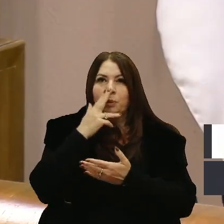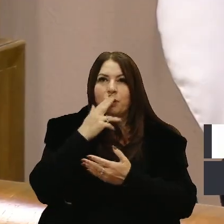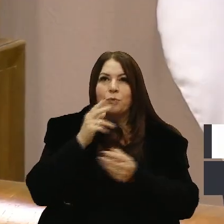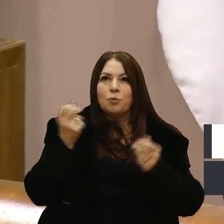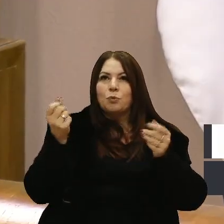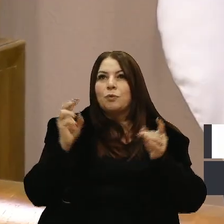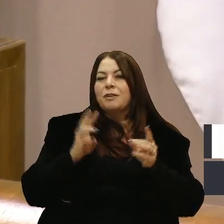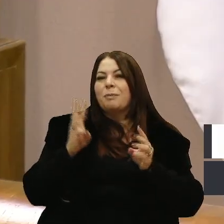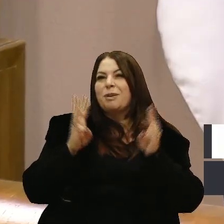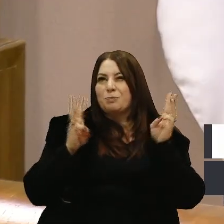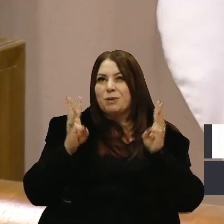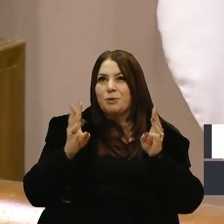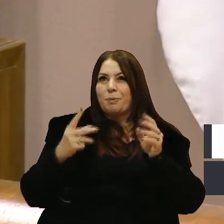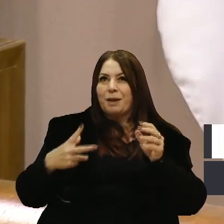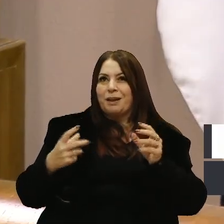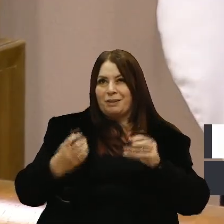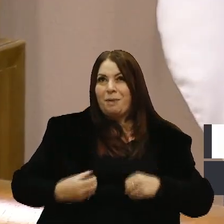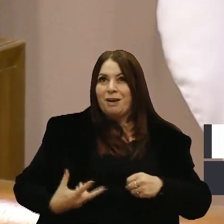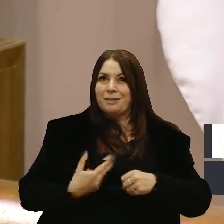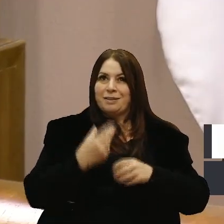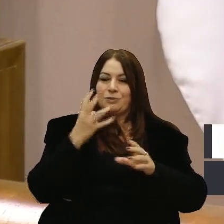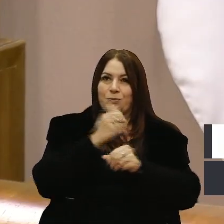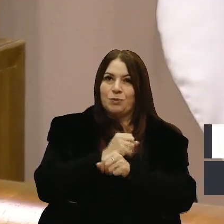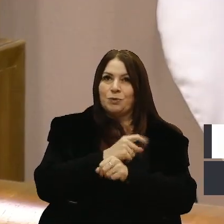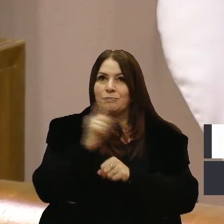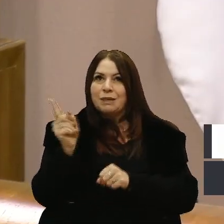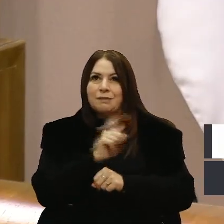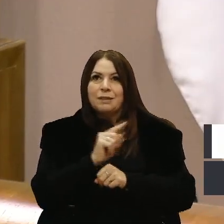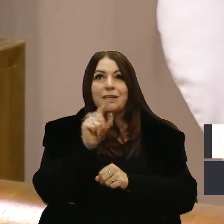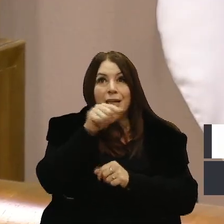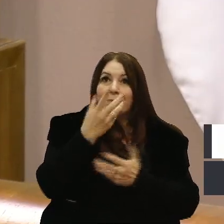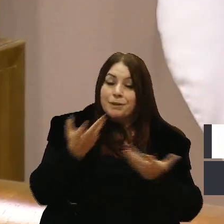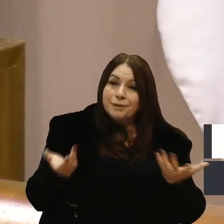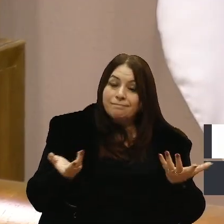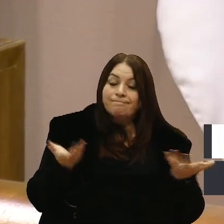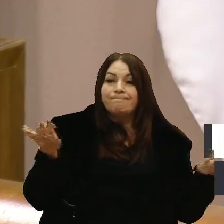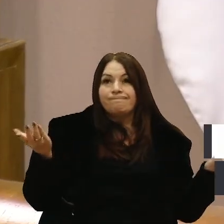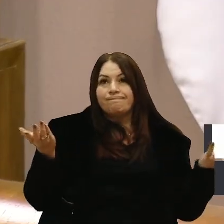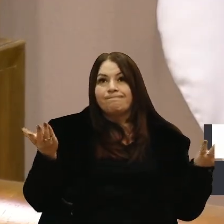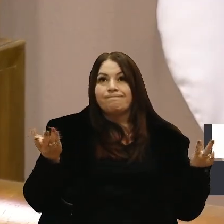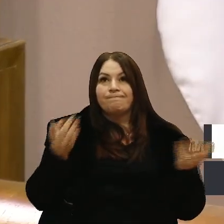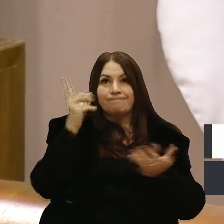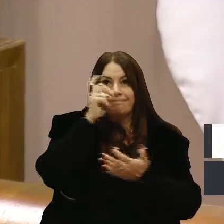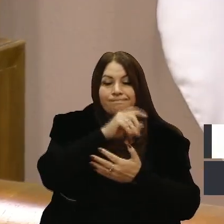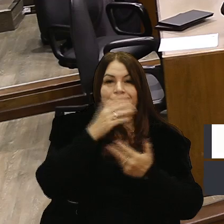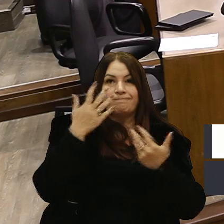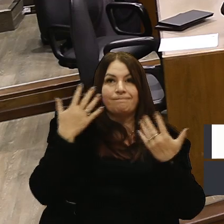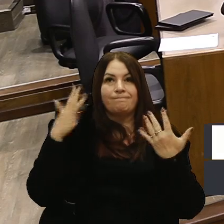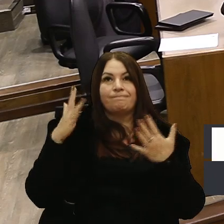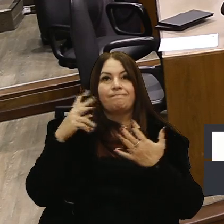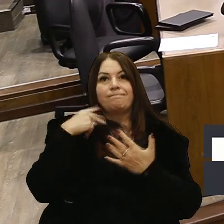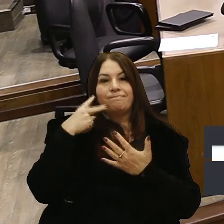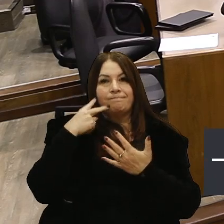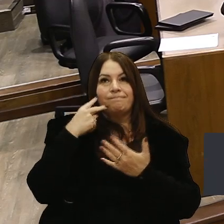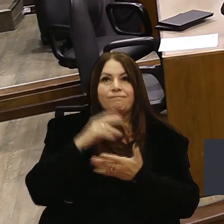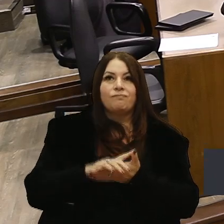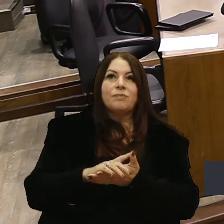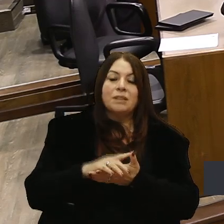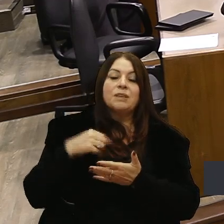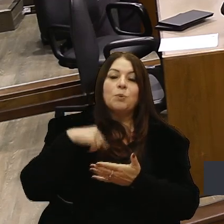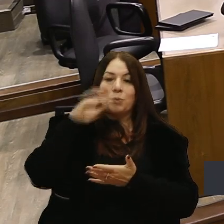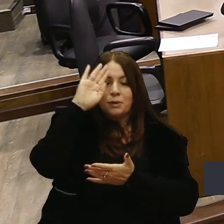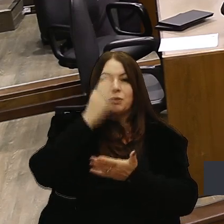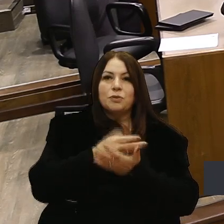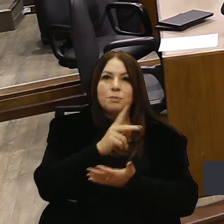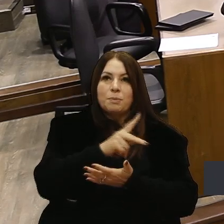né? Diz que corriam para um lado para o outro. Hoje o que estão correndo é para isso aí, né? Então fica bem difícil. Parabéns, vereadora. Não, e eu acredito